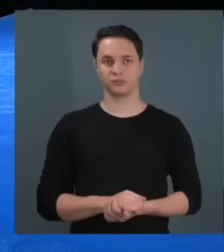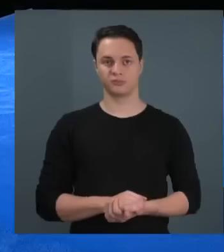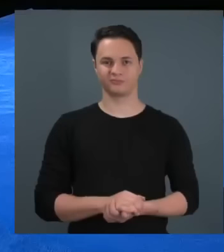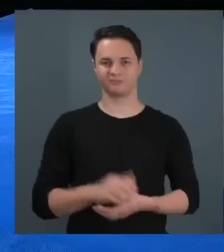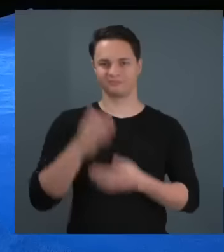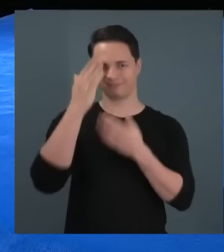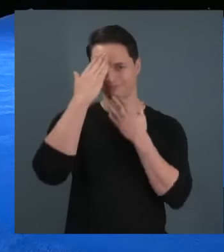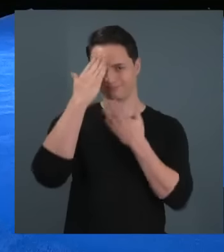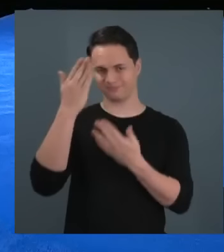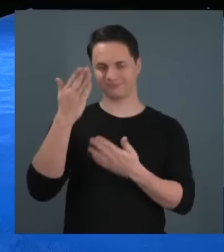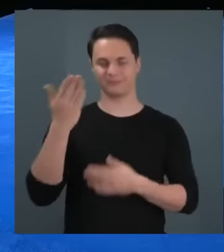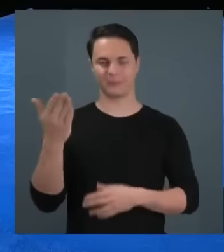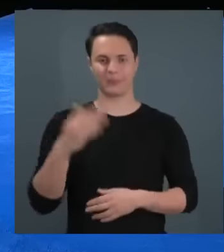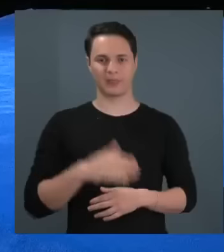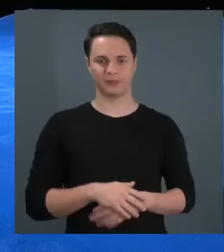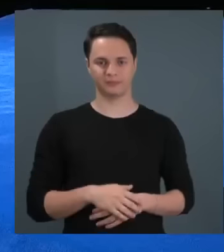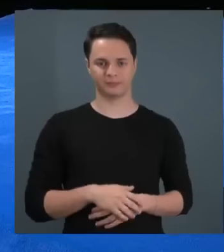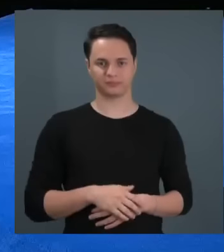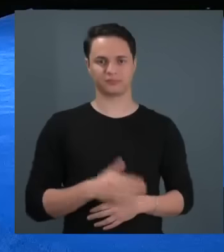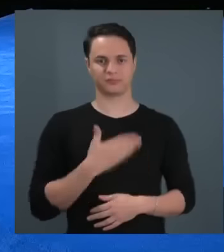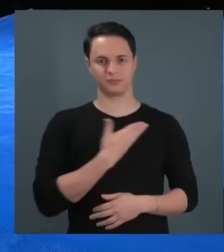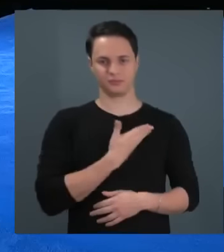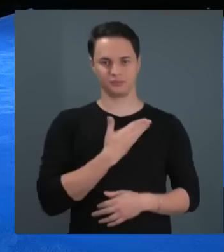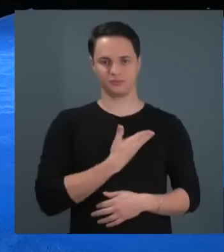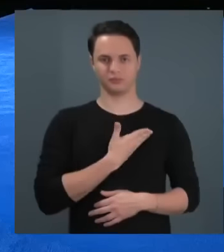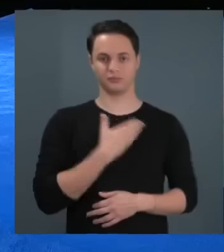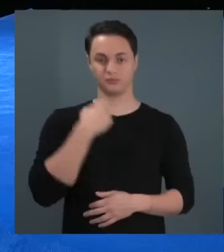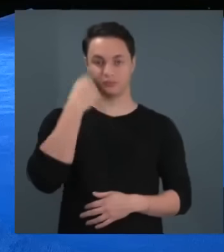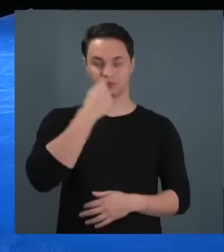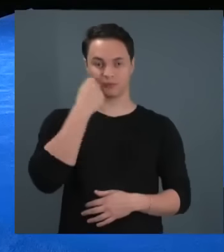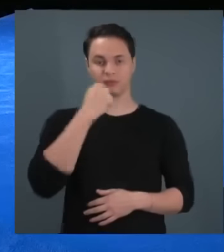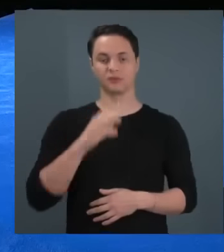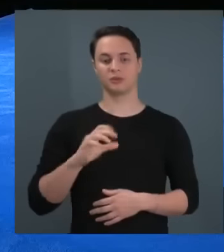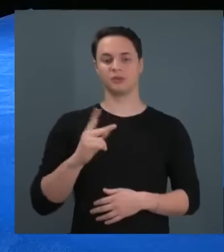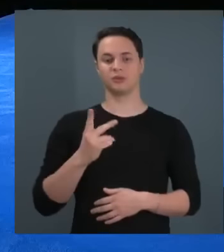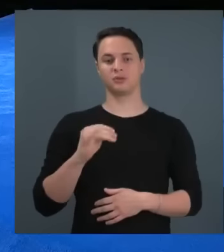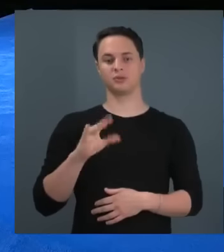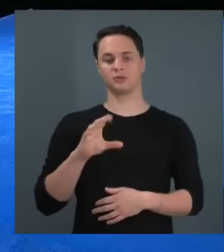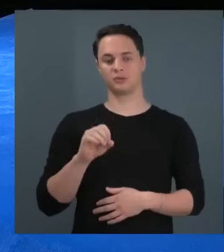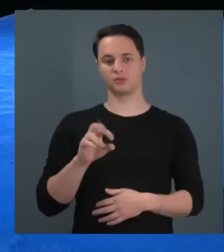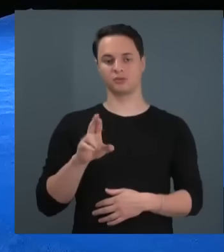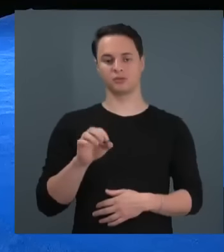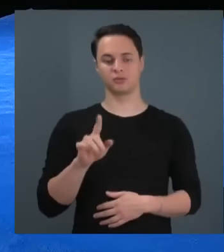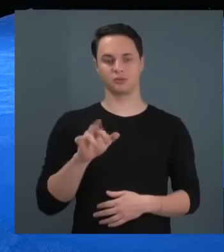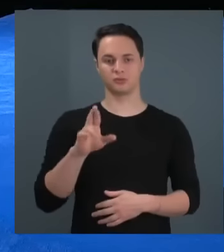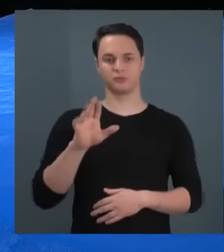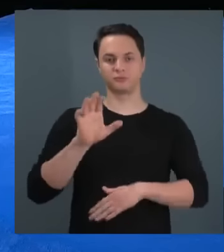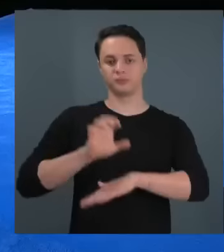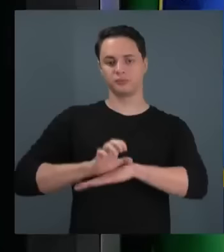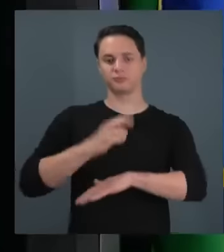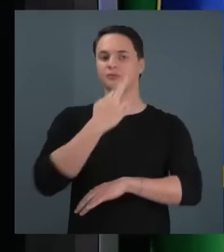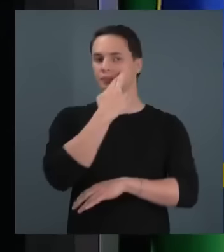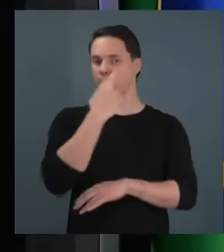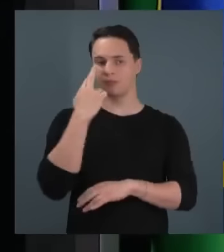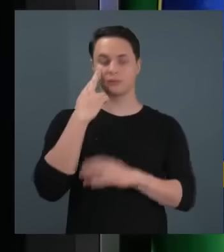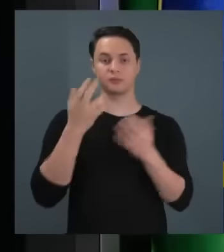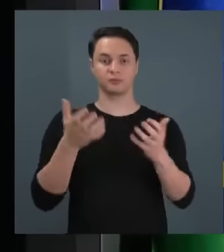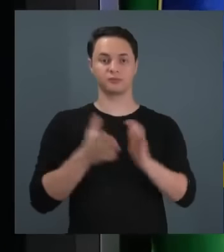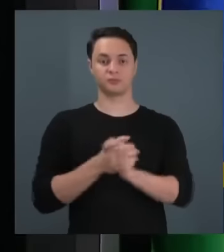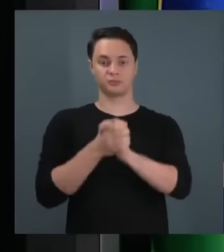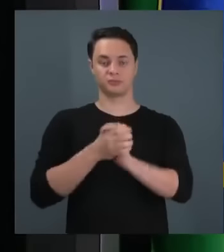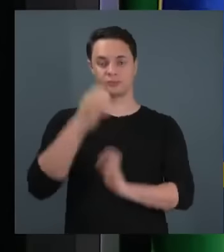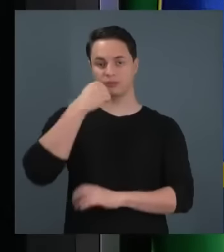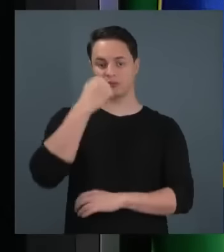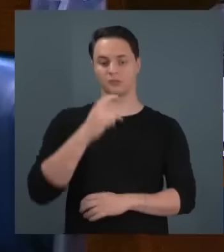Muitíssimo obrigado, meu querido amigo, irmão, senador Chico Rodrigues, do estado de Roraima. Quero cumprimentar também aqui o senador